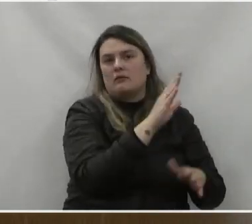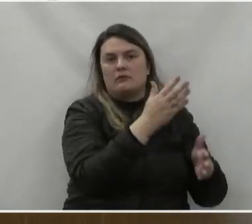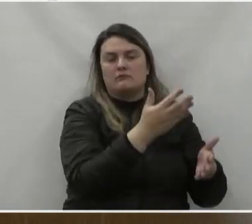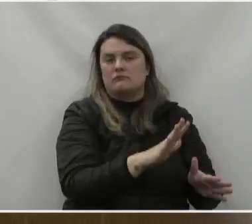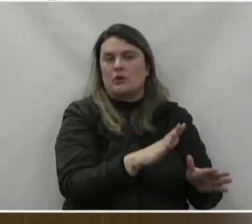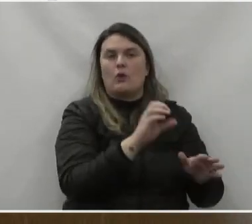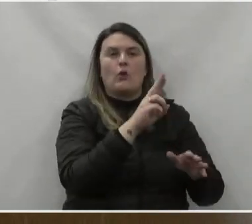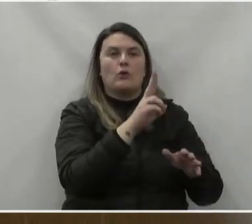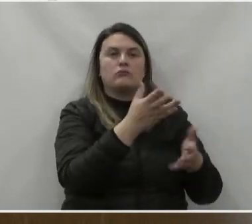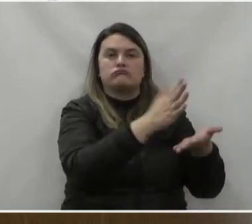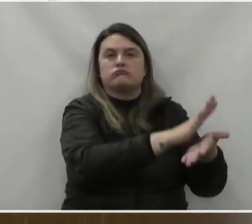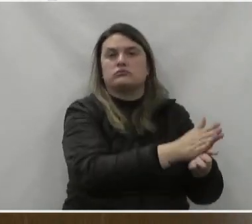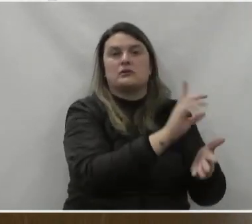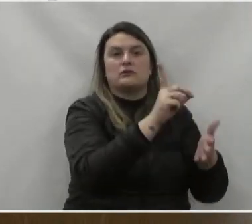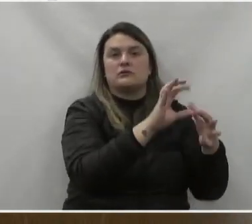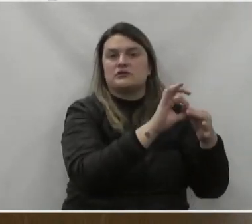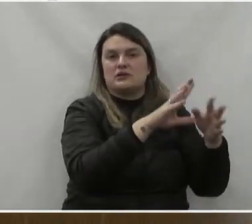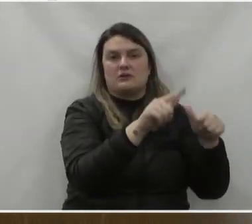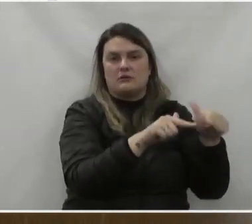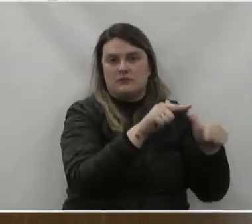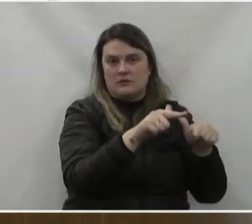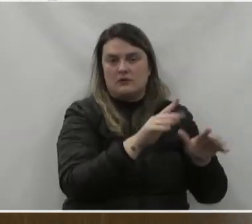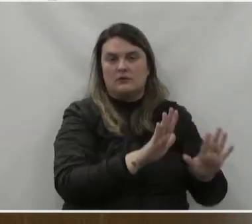o exercício do mandato.